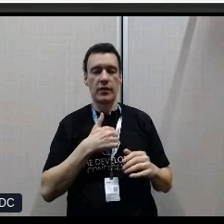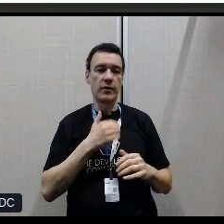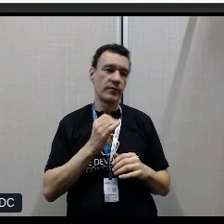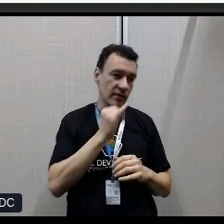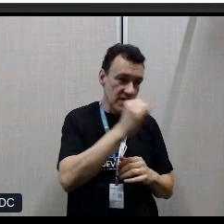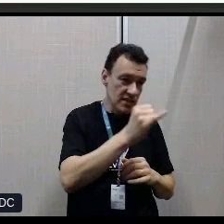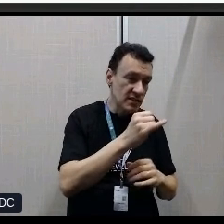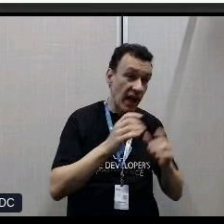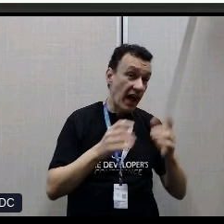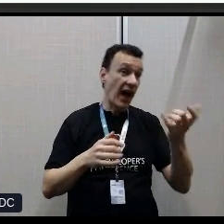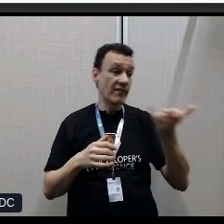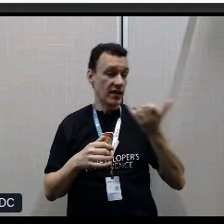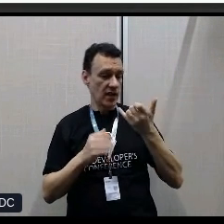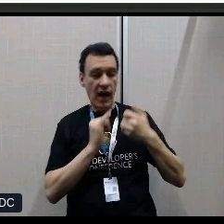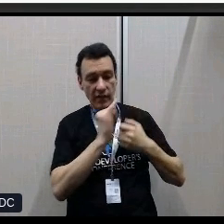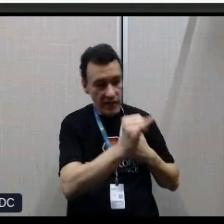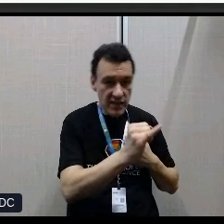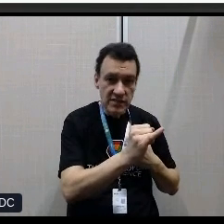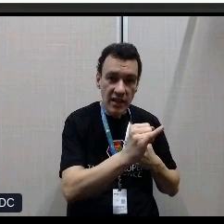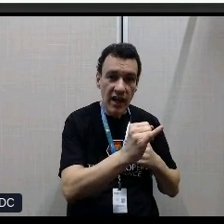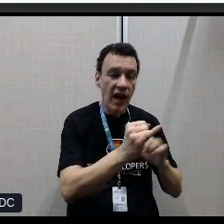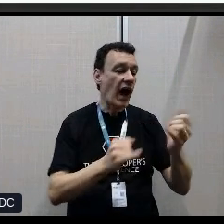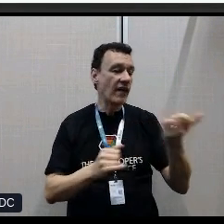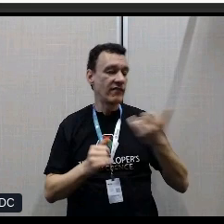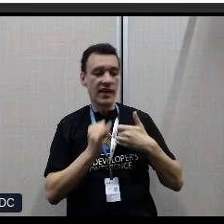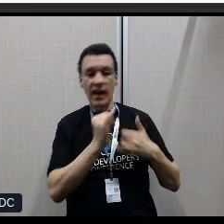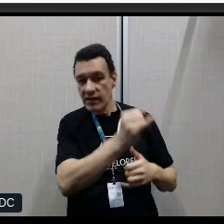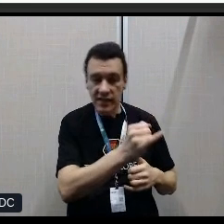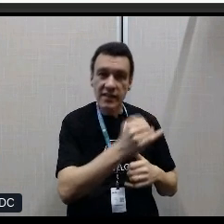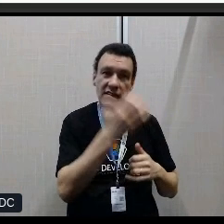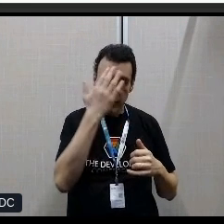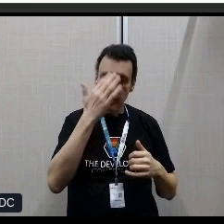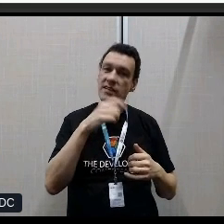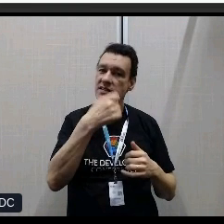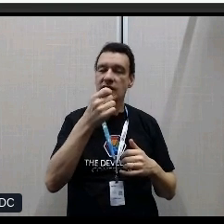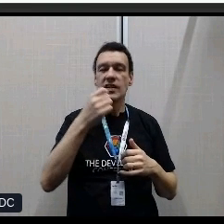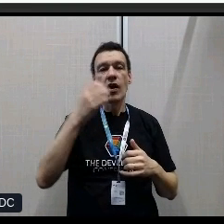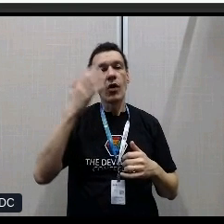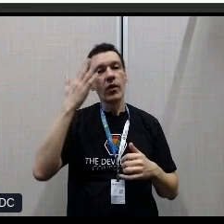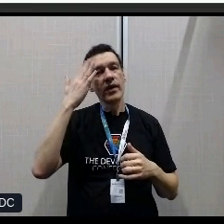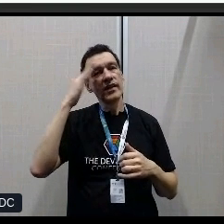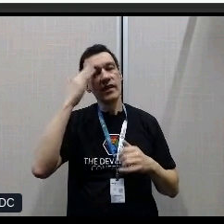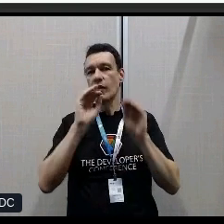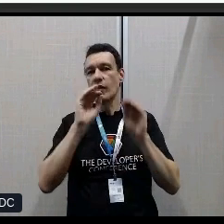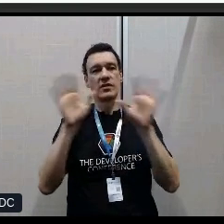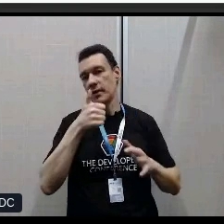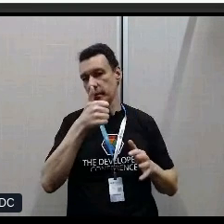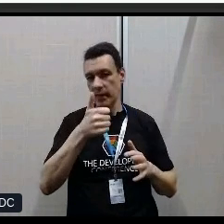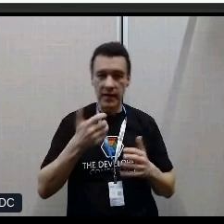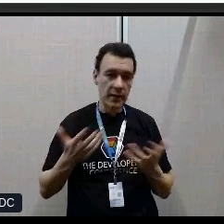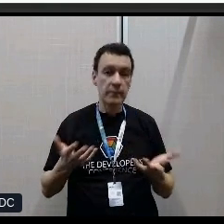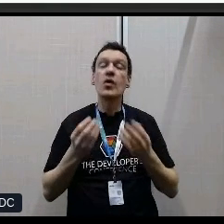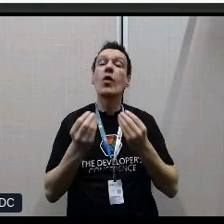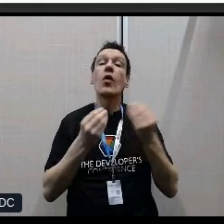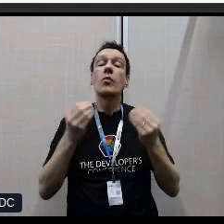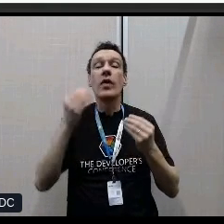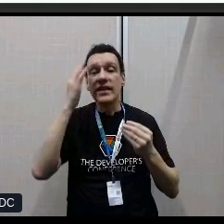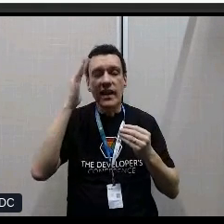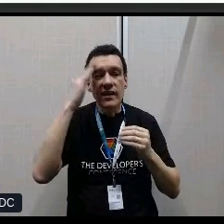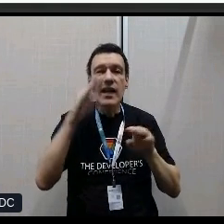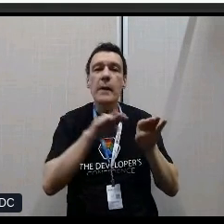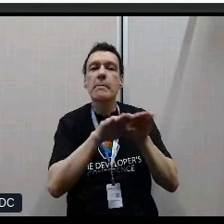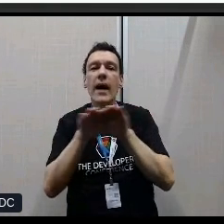e logo depois ter um retorno do sistema, se for o caso. Como que a pessoa pode reconhecer padrões? Por que é bom ter uma